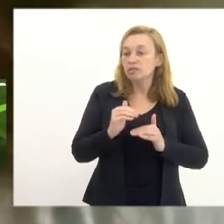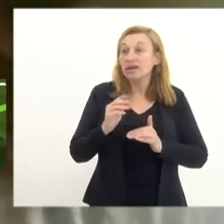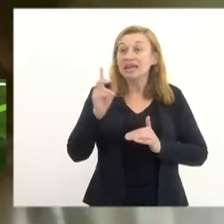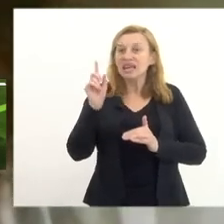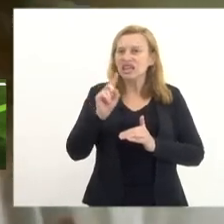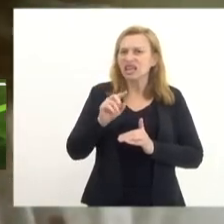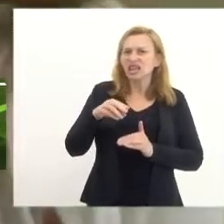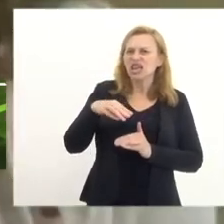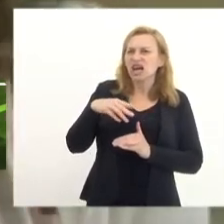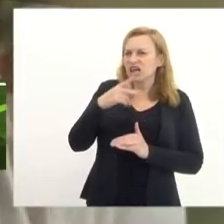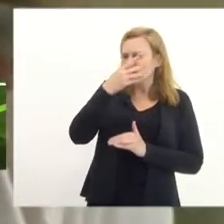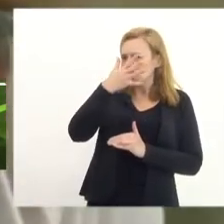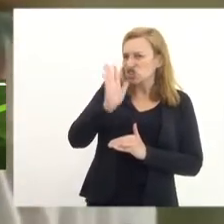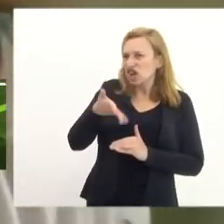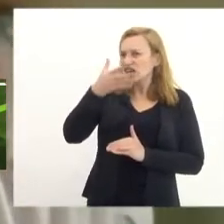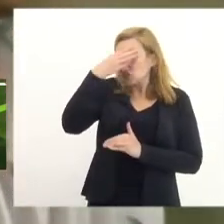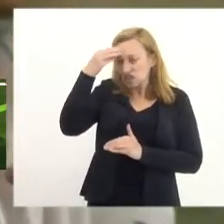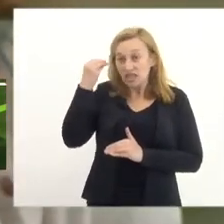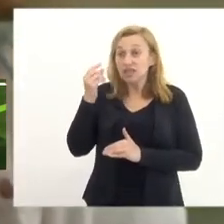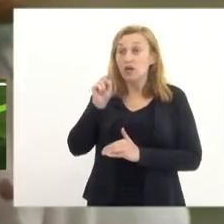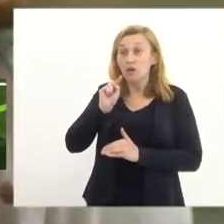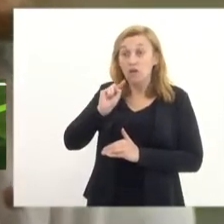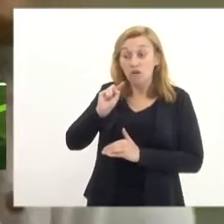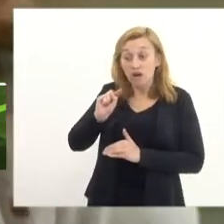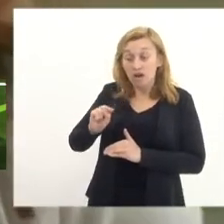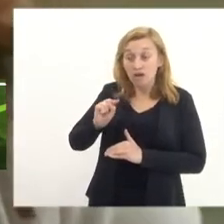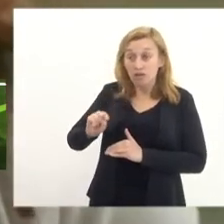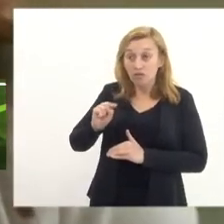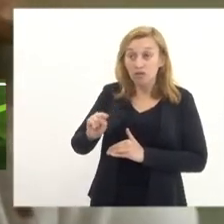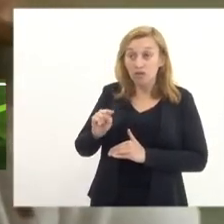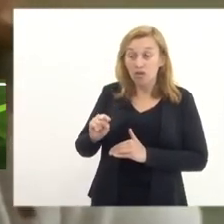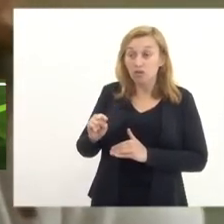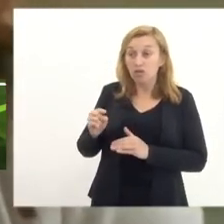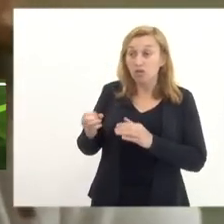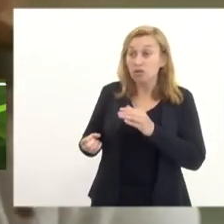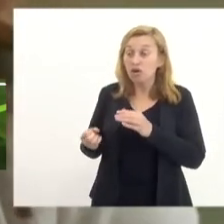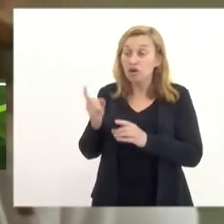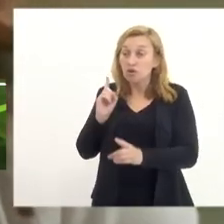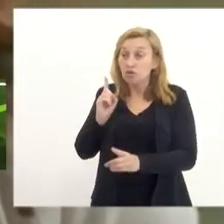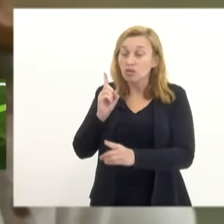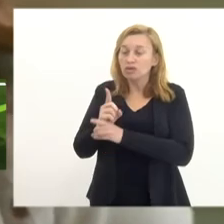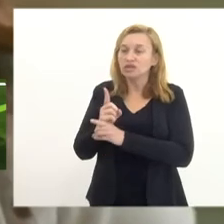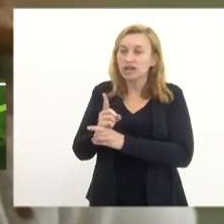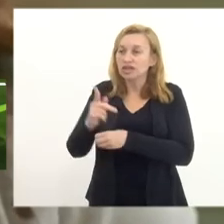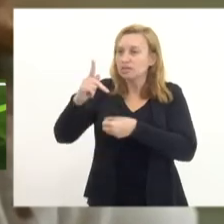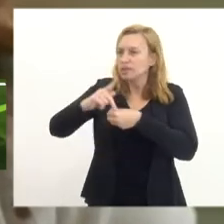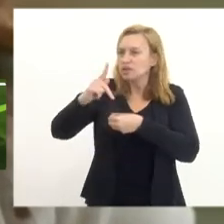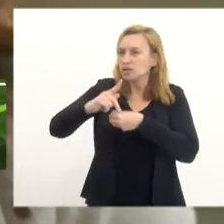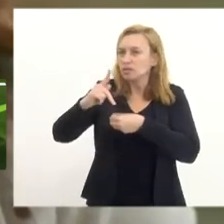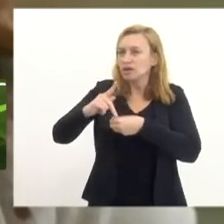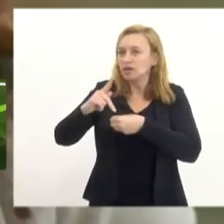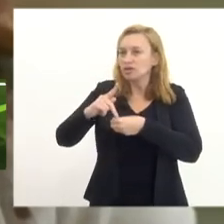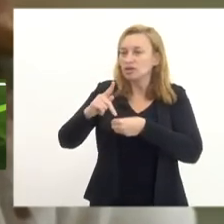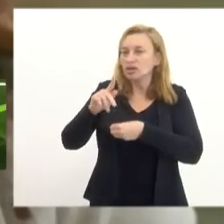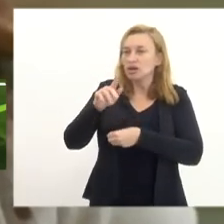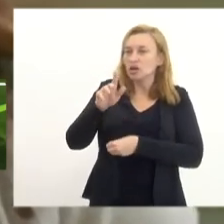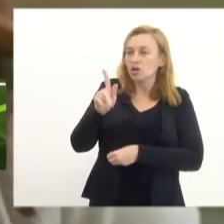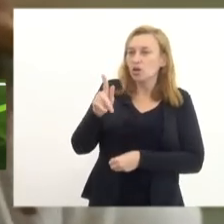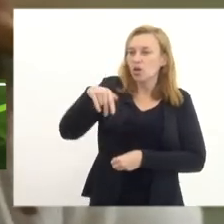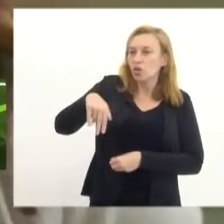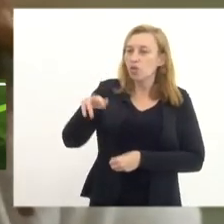lembra, ele foi decorrente de uma descoberta feita pela Petrobras que se chamou Guarajuba,